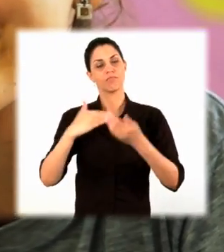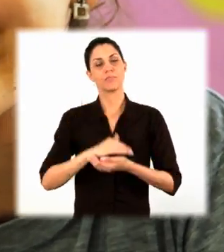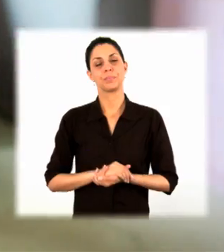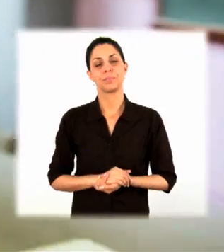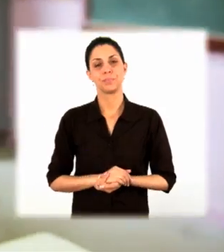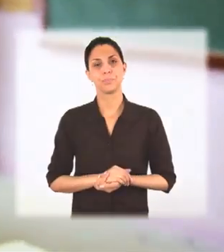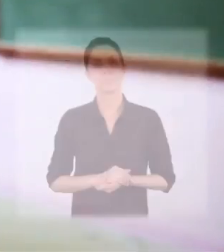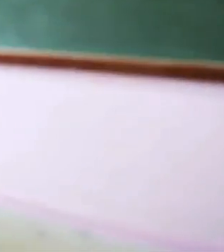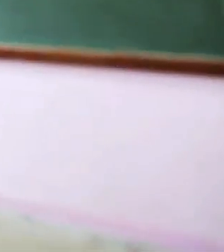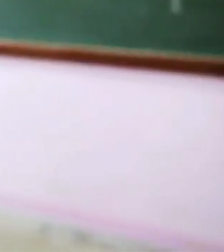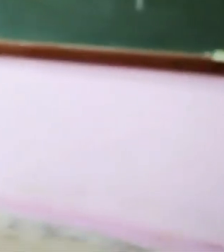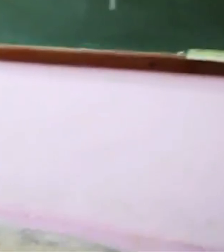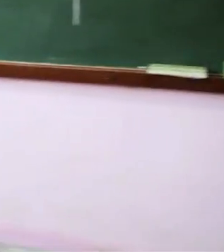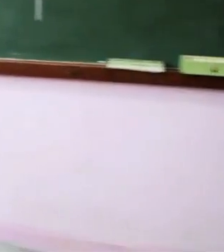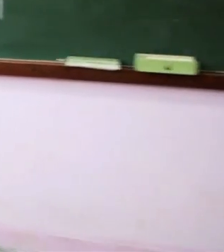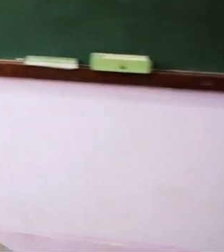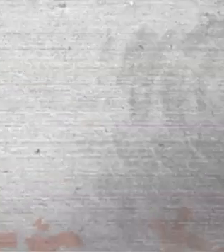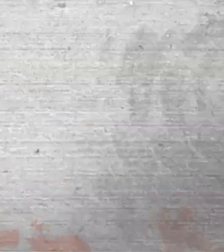preciso.